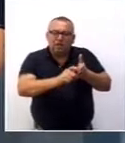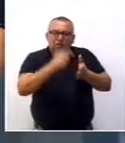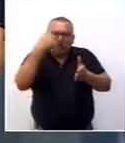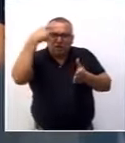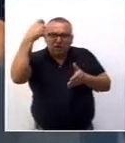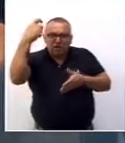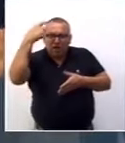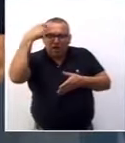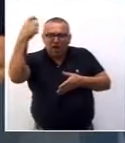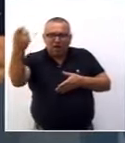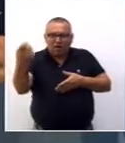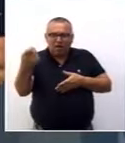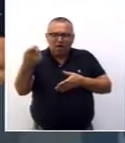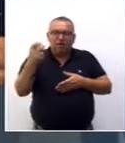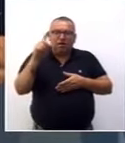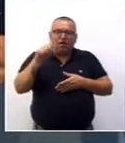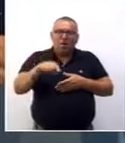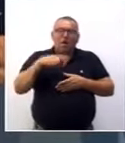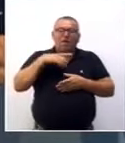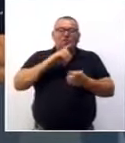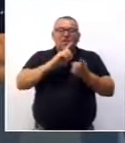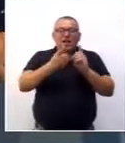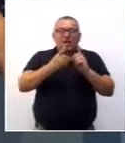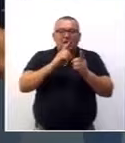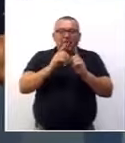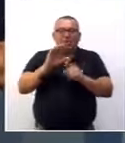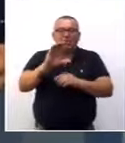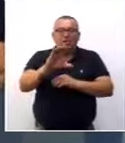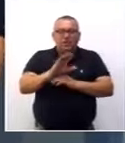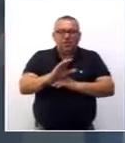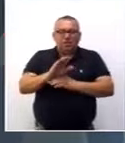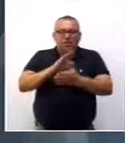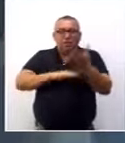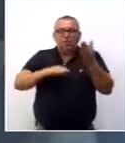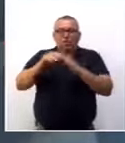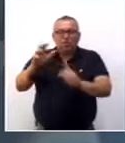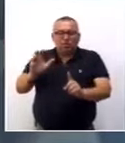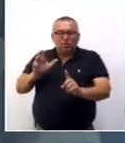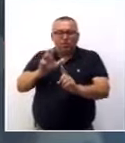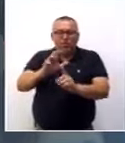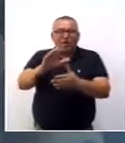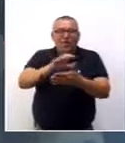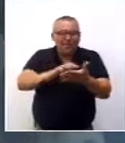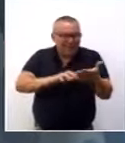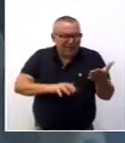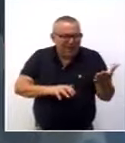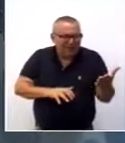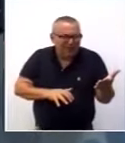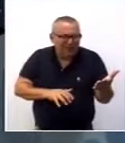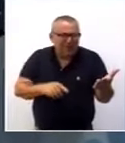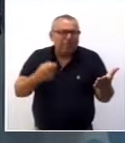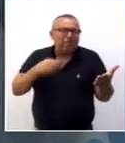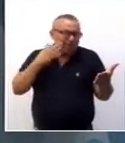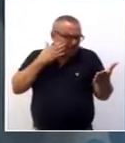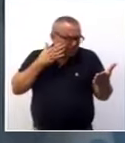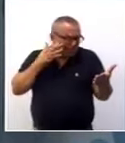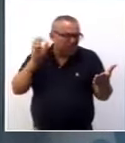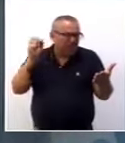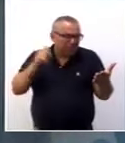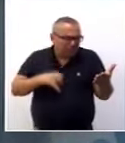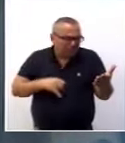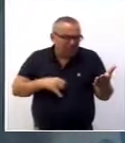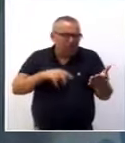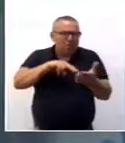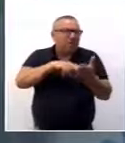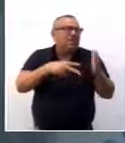ideias. Então isso é ser dinâmico. Tudo isso influi num texto? Influi em sabermos o que esse texto significa, o que